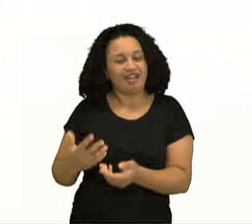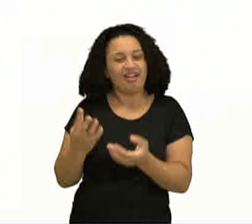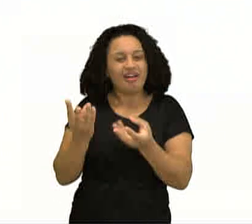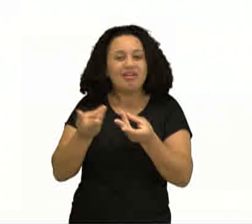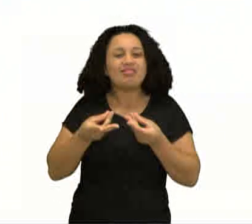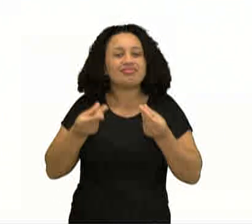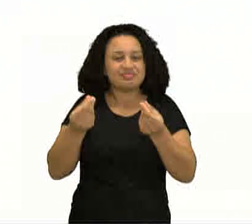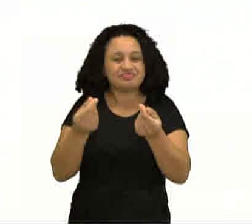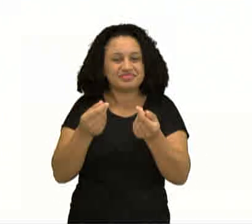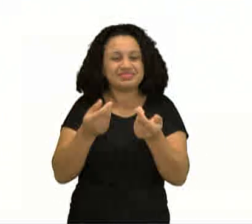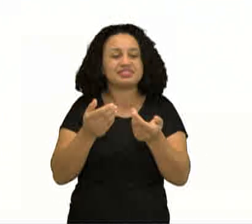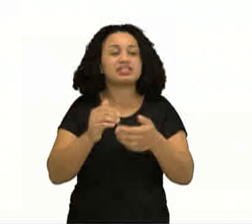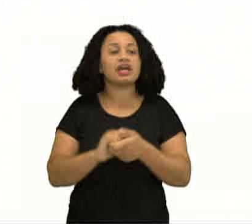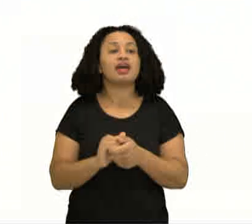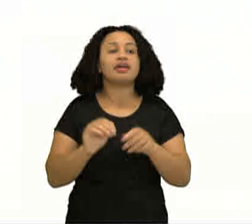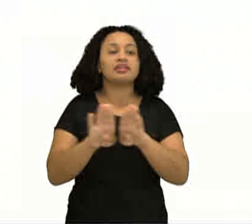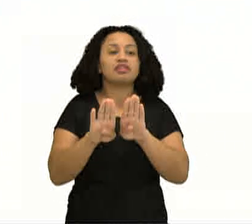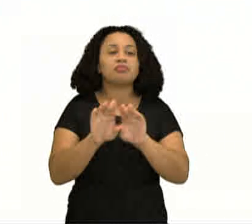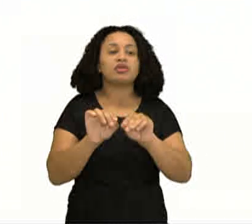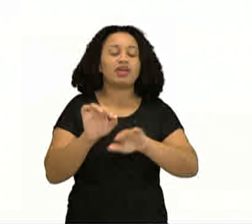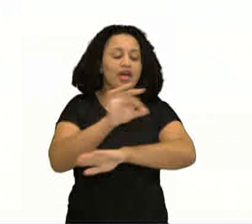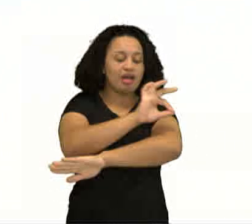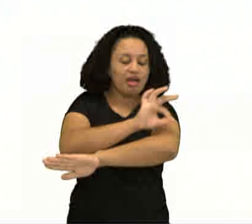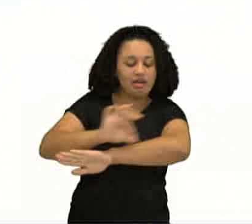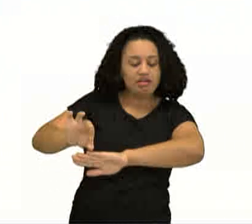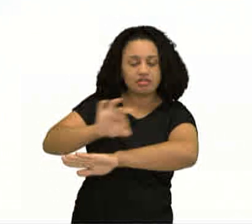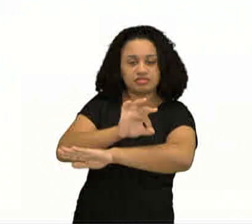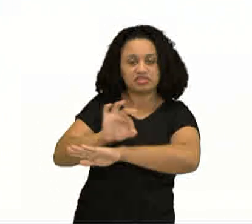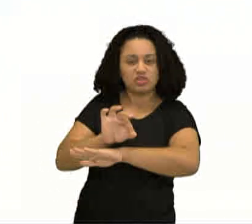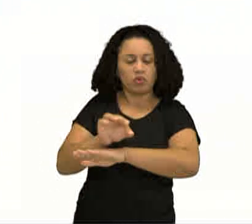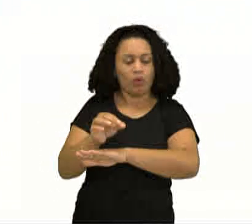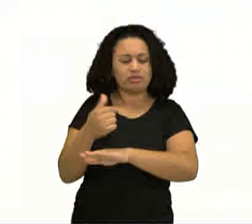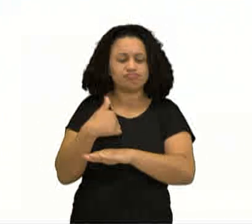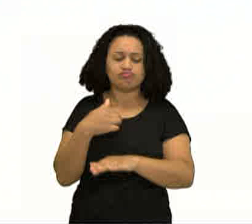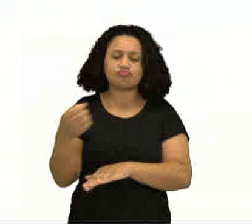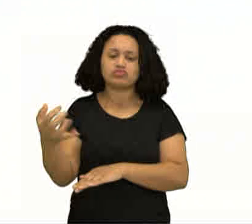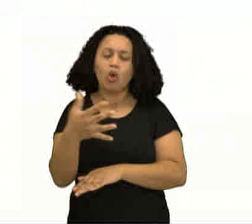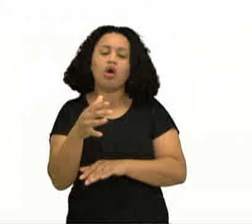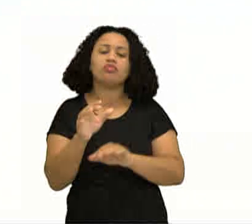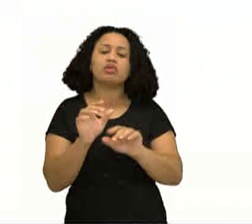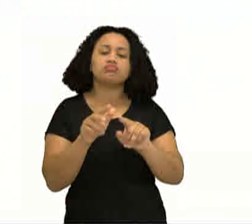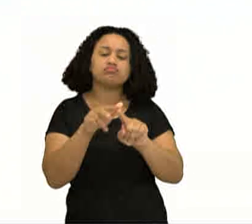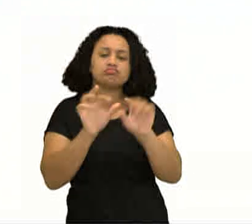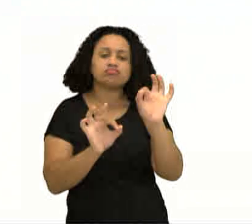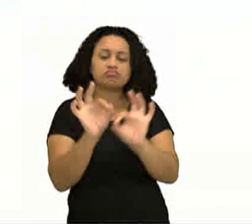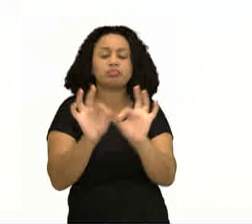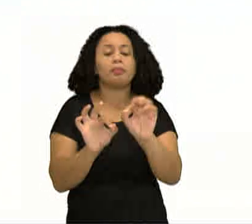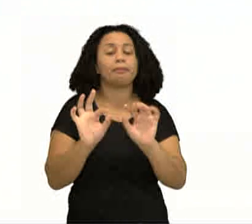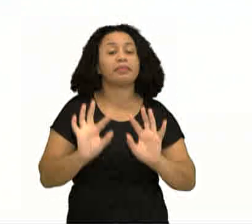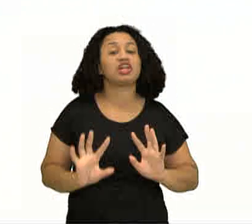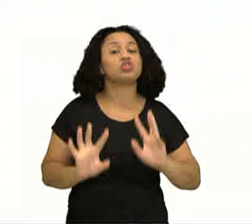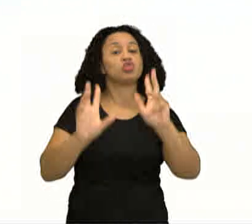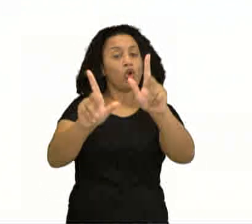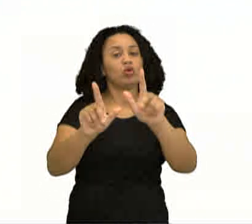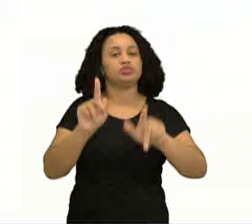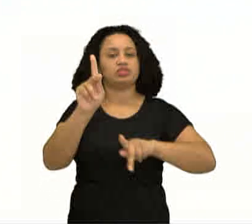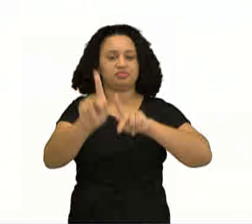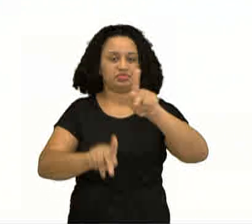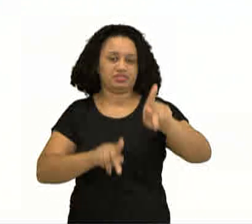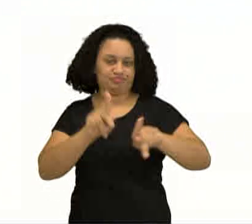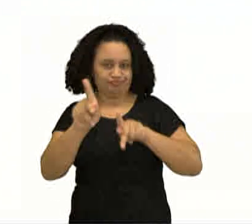de modelos arquitetônicos modernos e suficientes a todas as classes